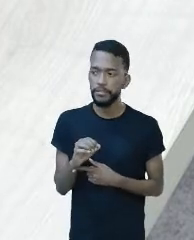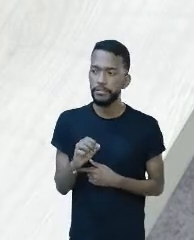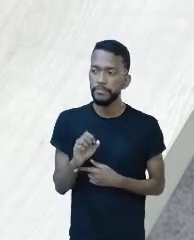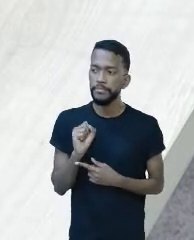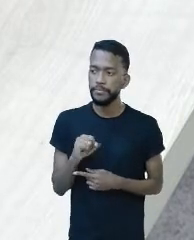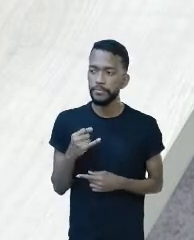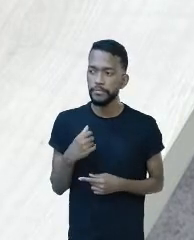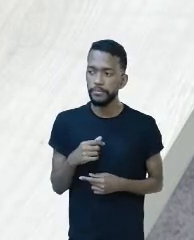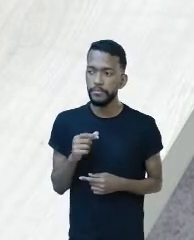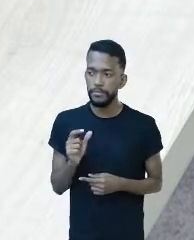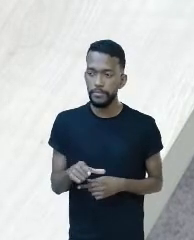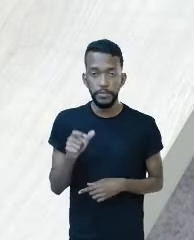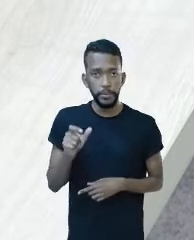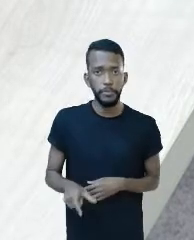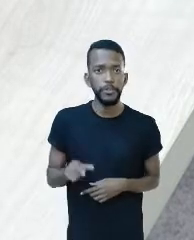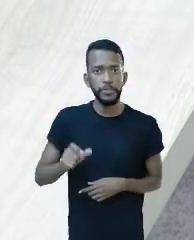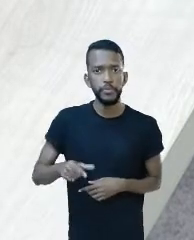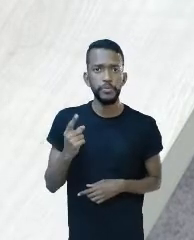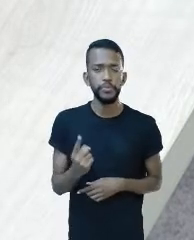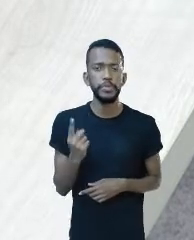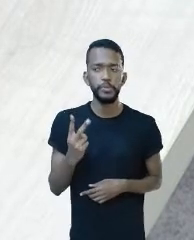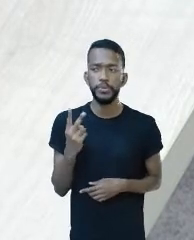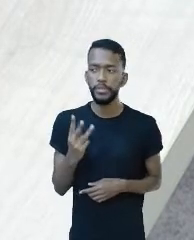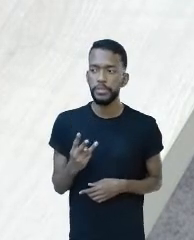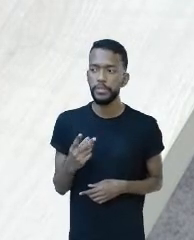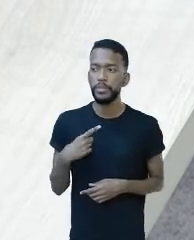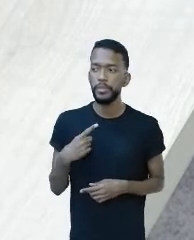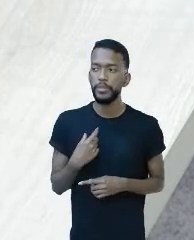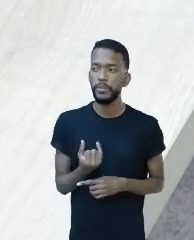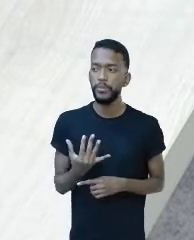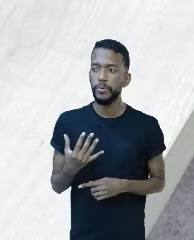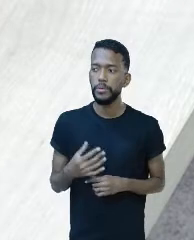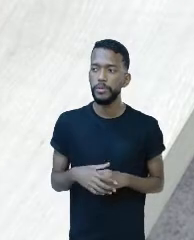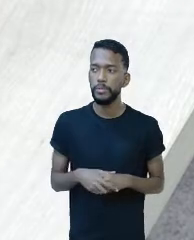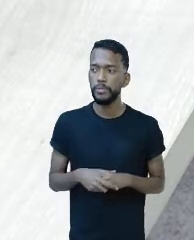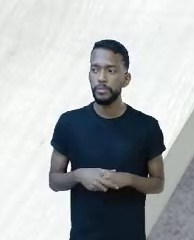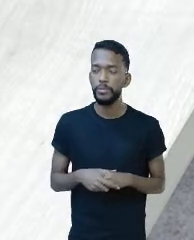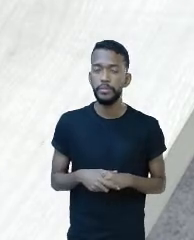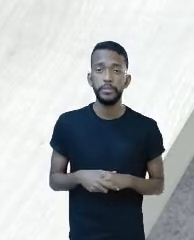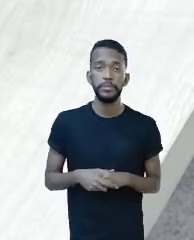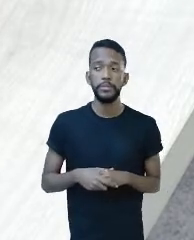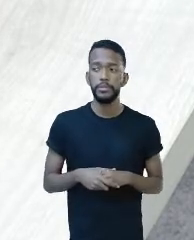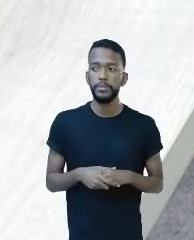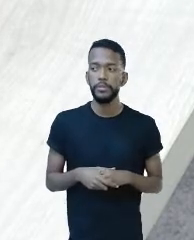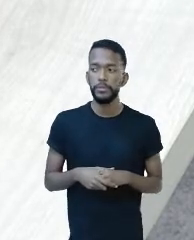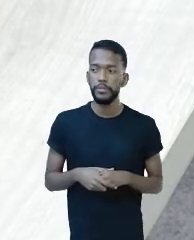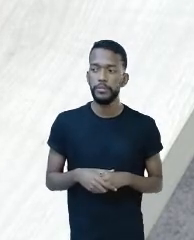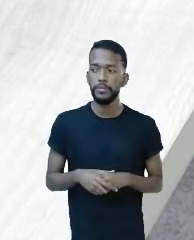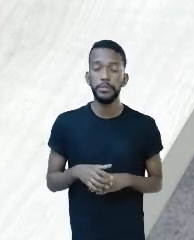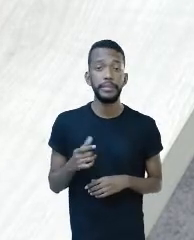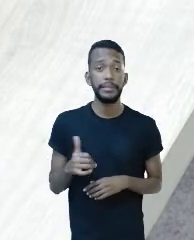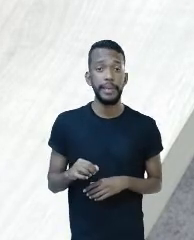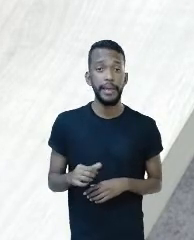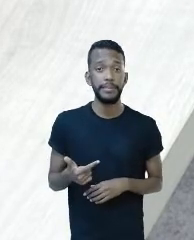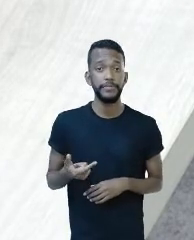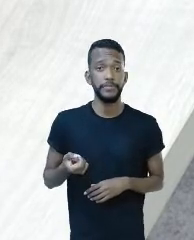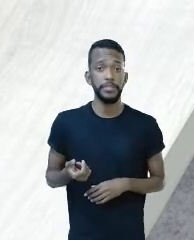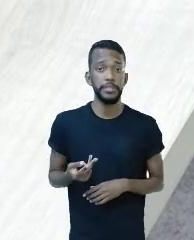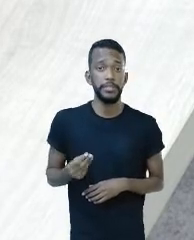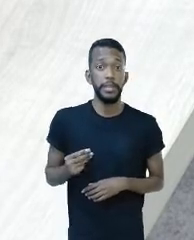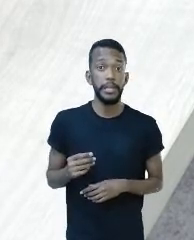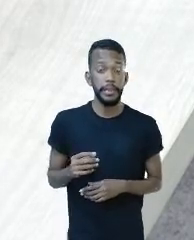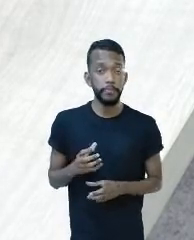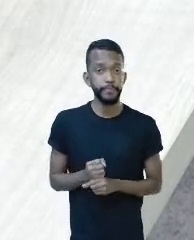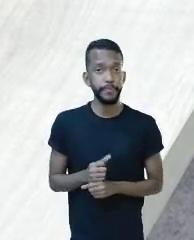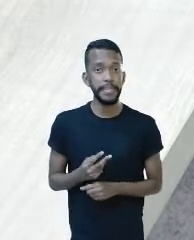se eu boto 1, 2, 3, eu tenho, ó, quantas unidades em 3 dezenas? 10, 20,